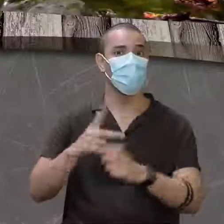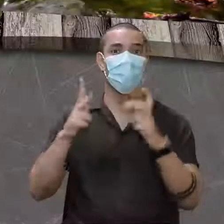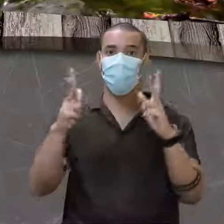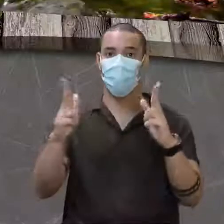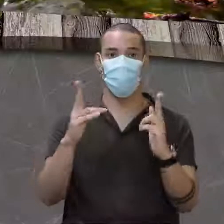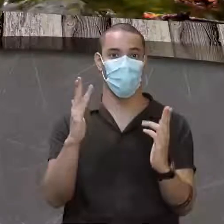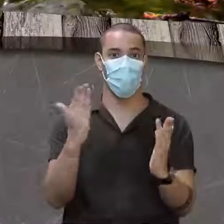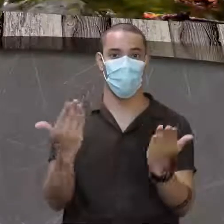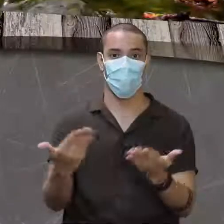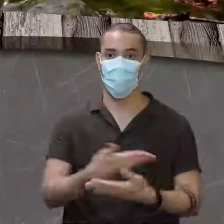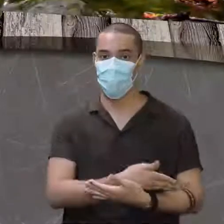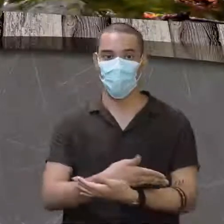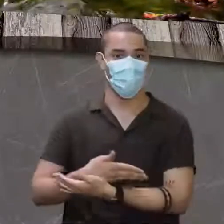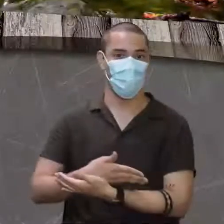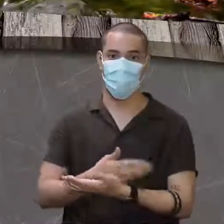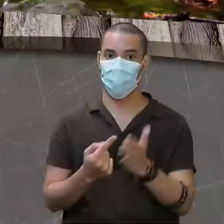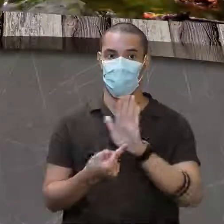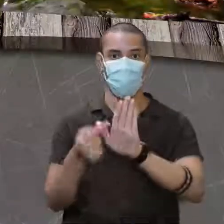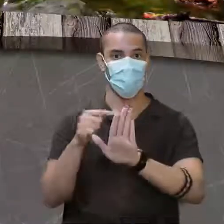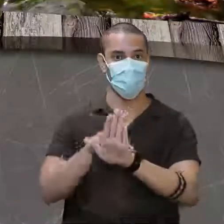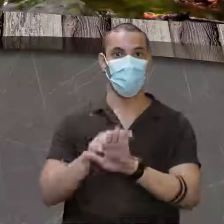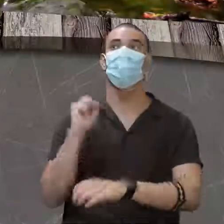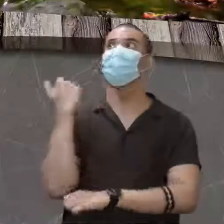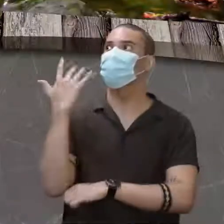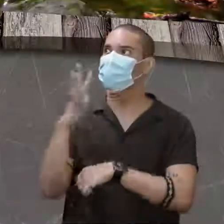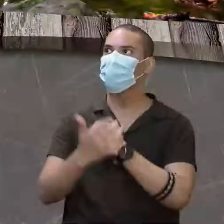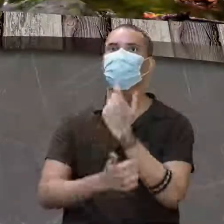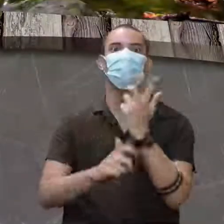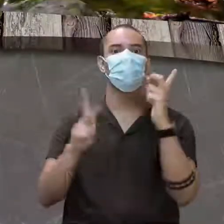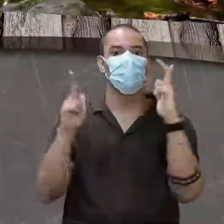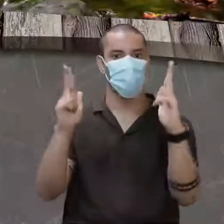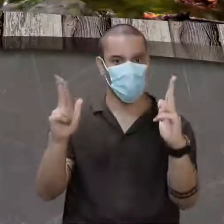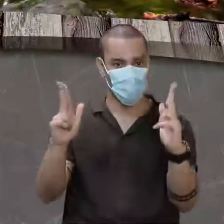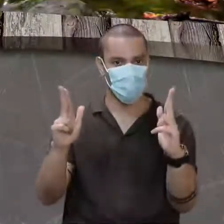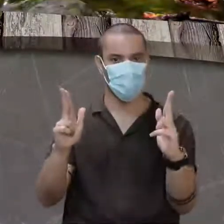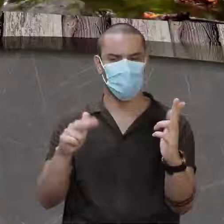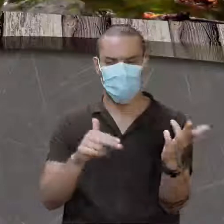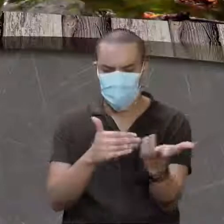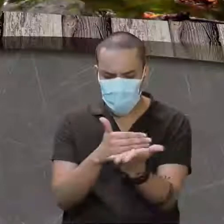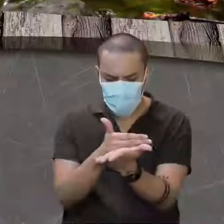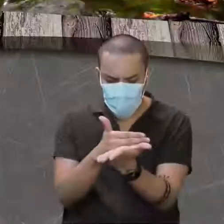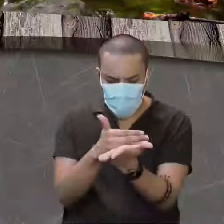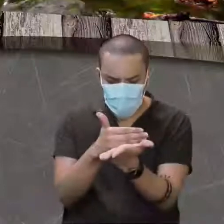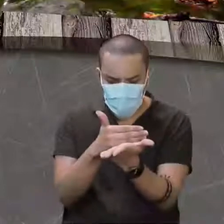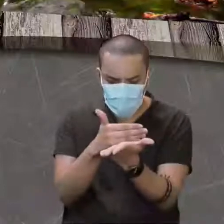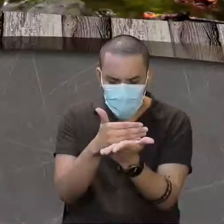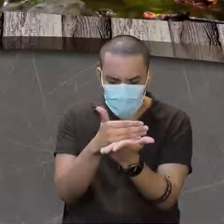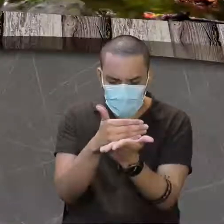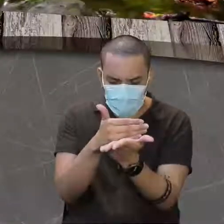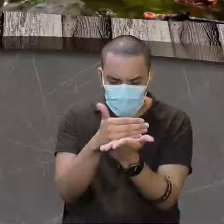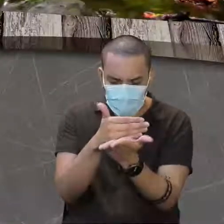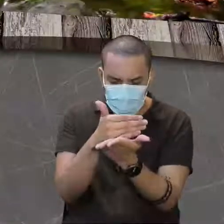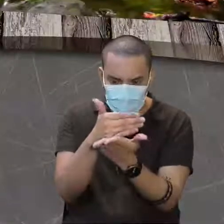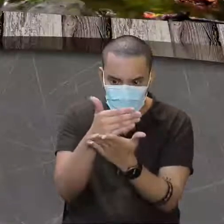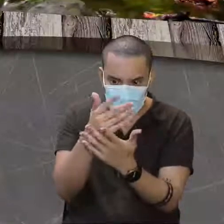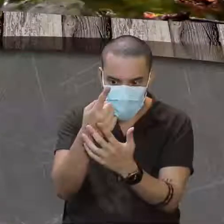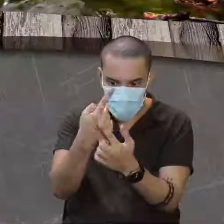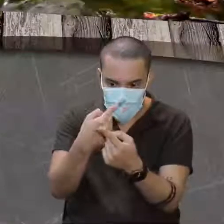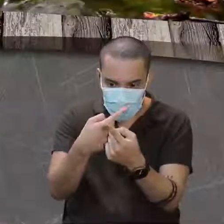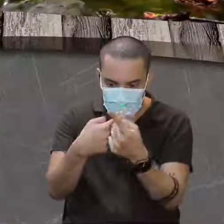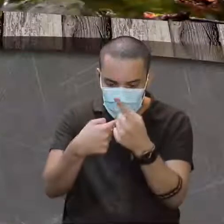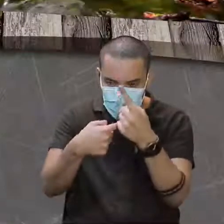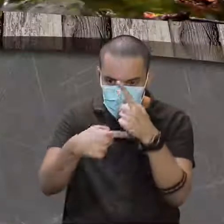é, vai ficar de pé. Na natureza também existem os bebês. Existem aqueles que vão começar todo